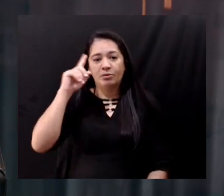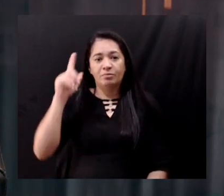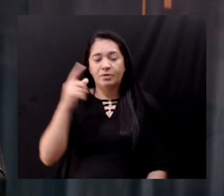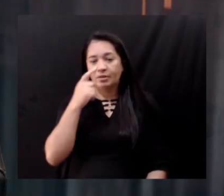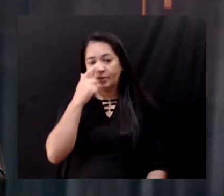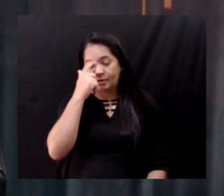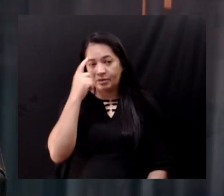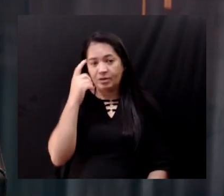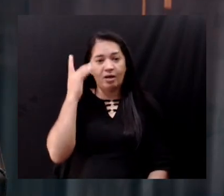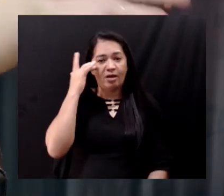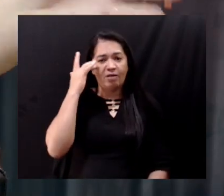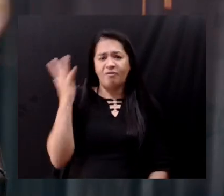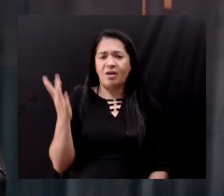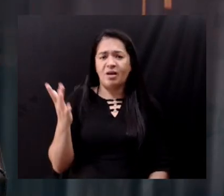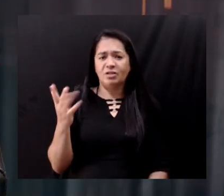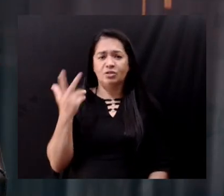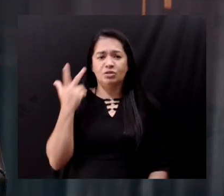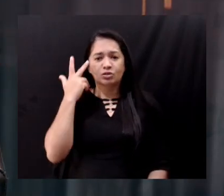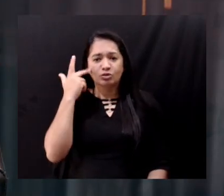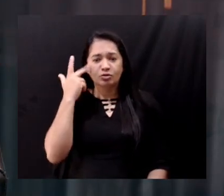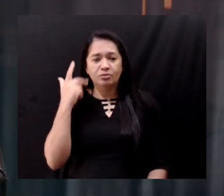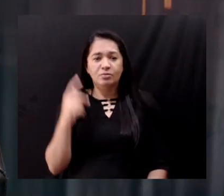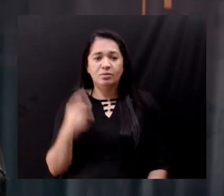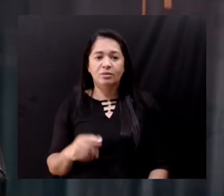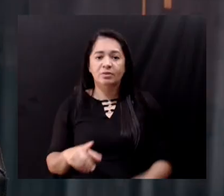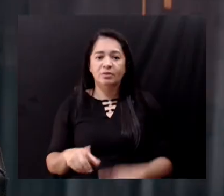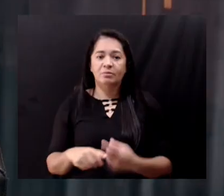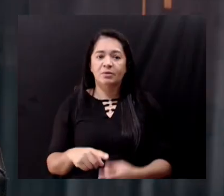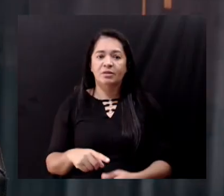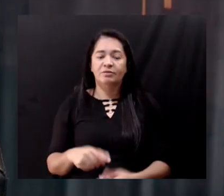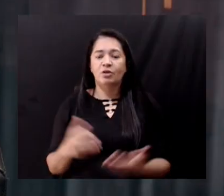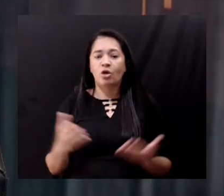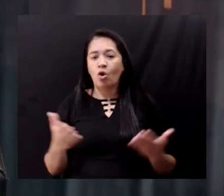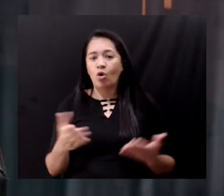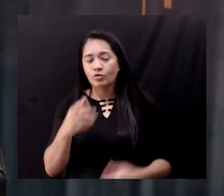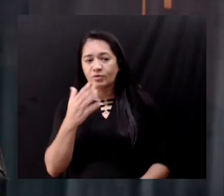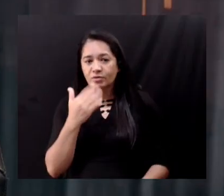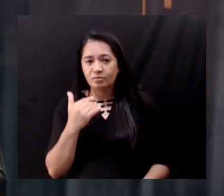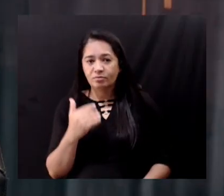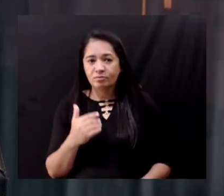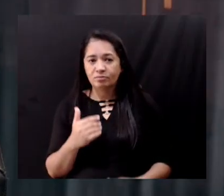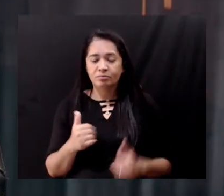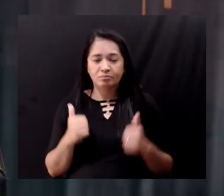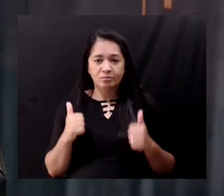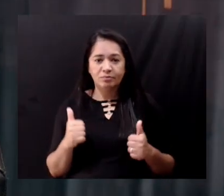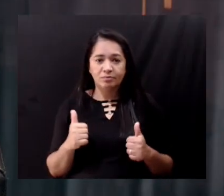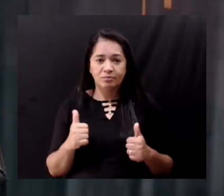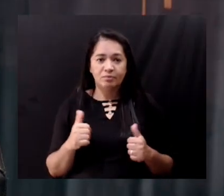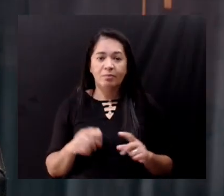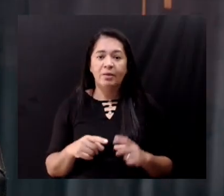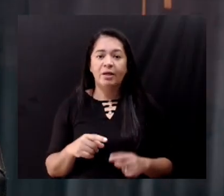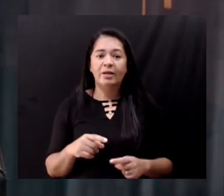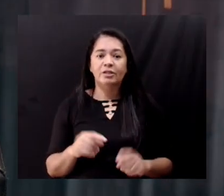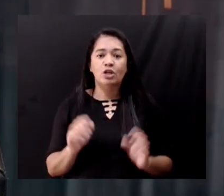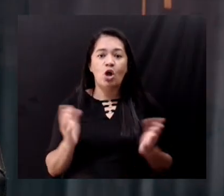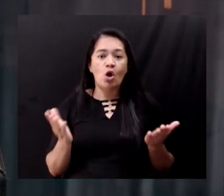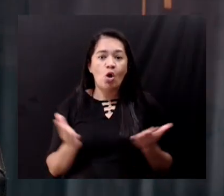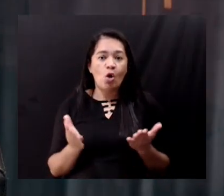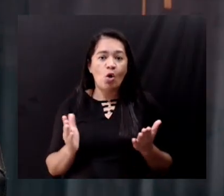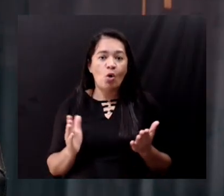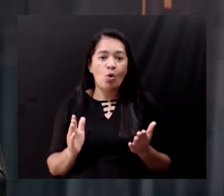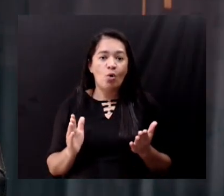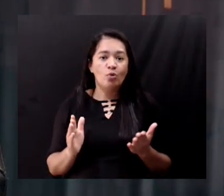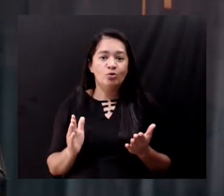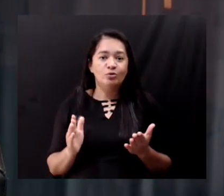muito comum, né? Então você vai começar a dieta hoje, talvez surja um aniversário hoje à noite É pra teoria você. da conspiração isso Do aí. nada.